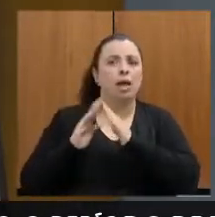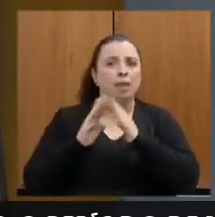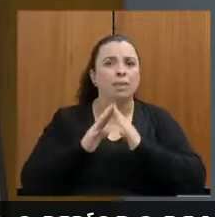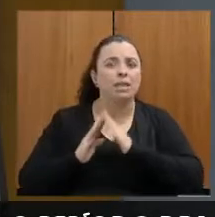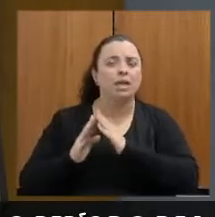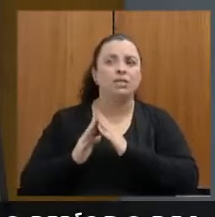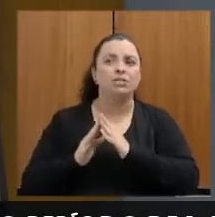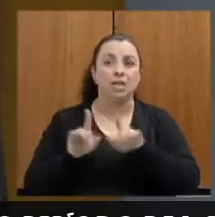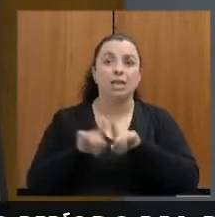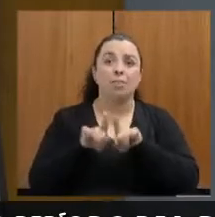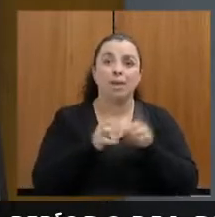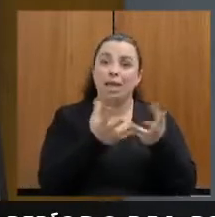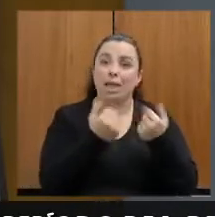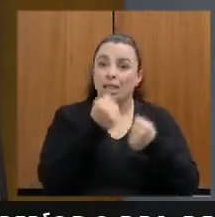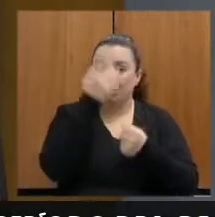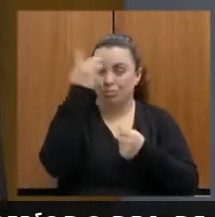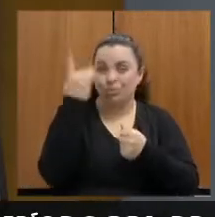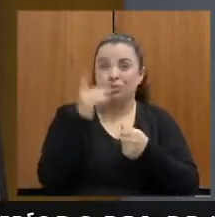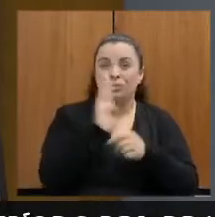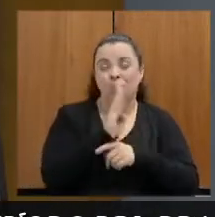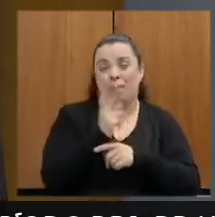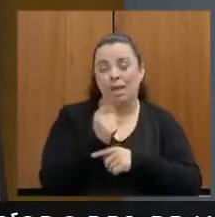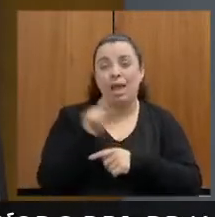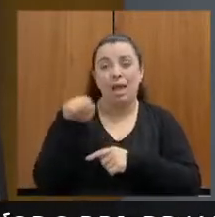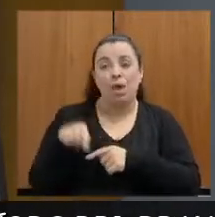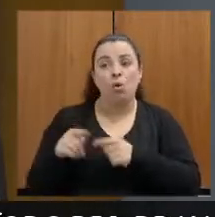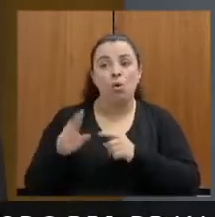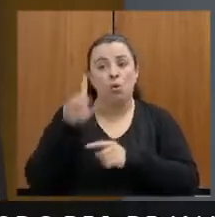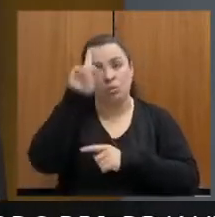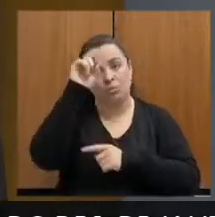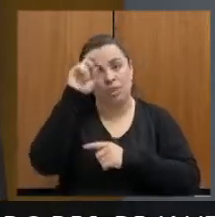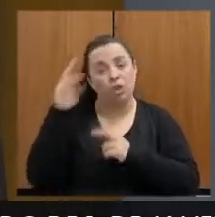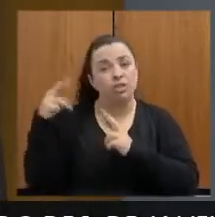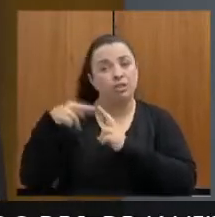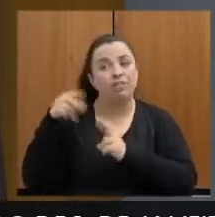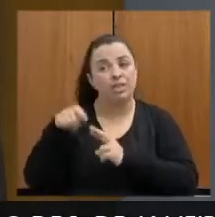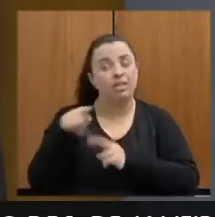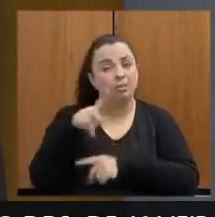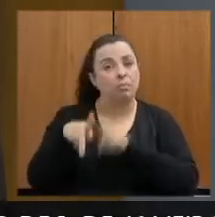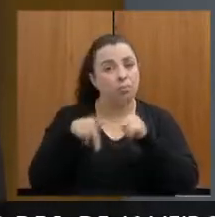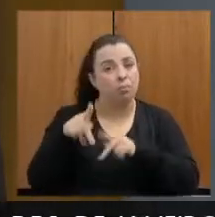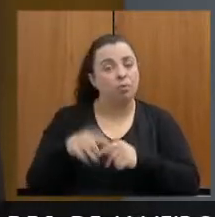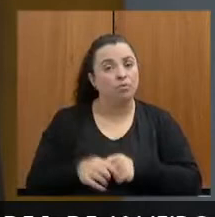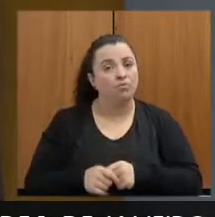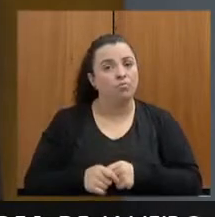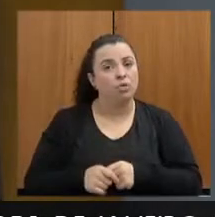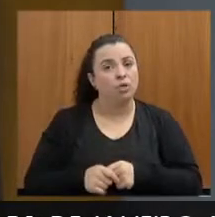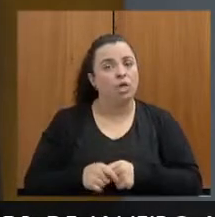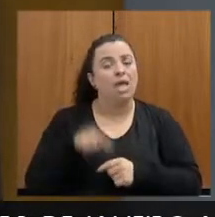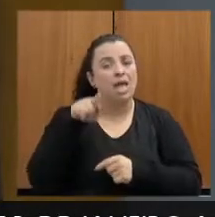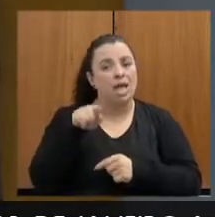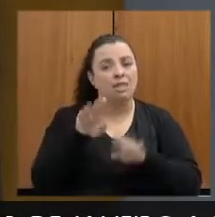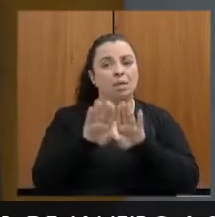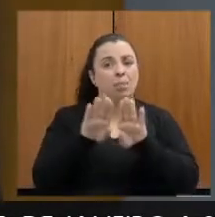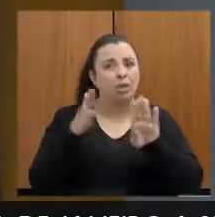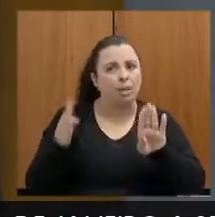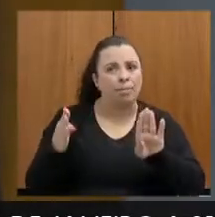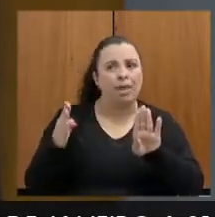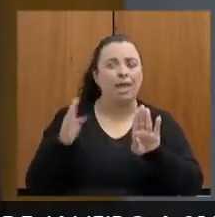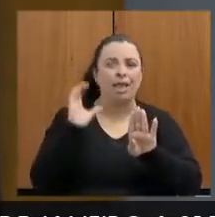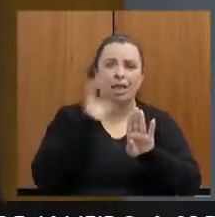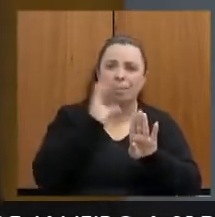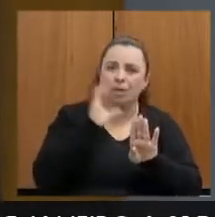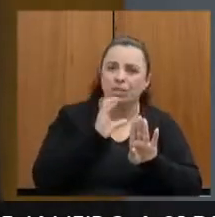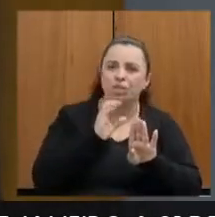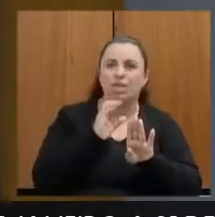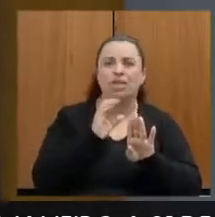hospital de referência para toda essa população o serviço porta aberta emergência e urgência do